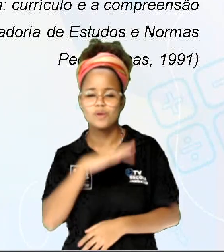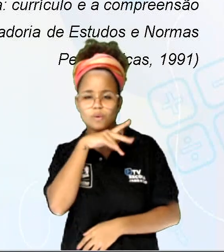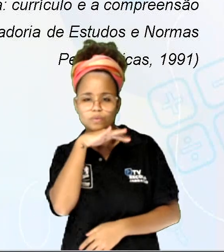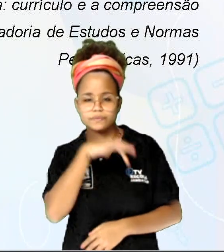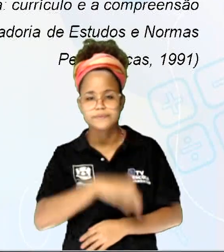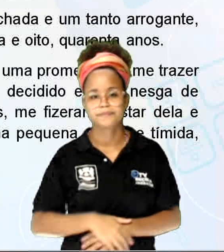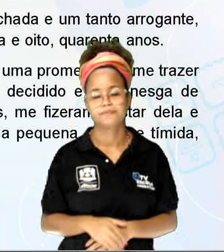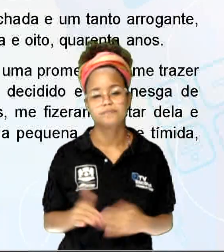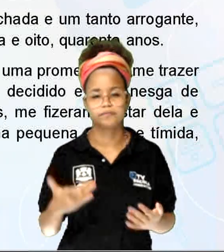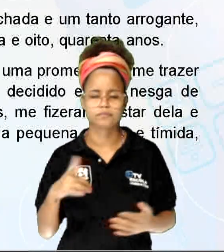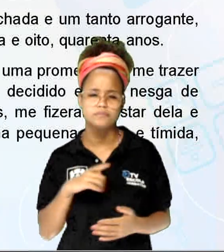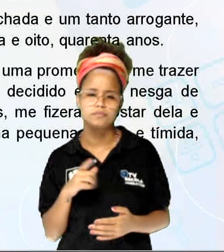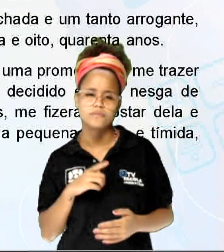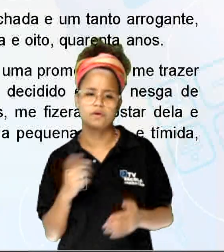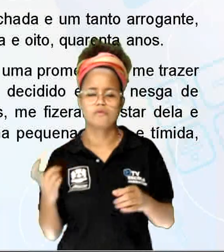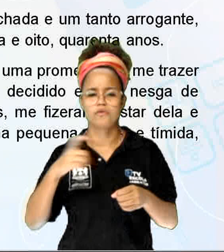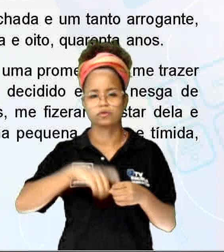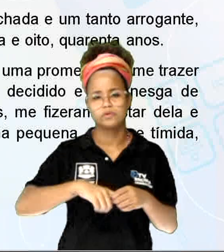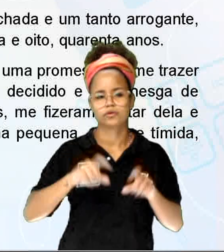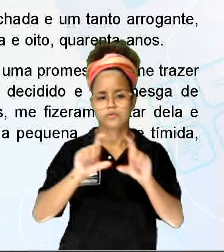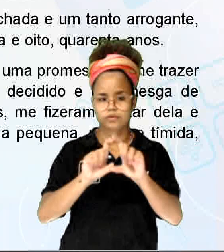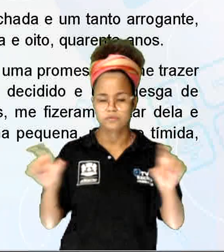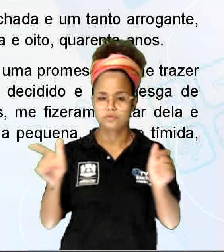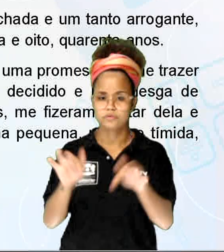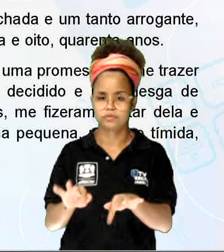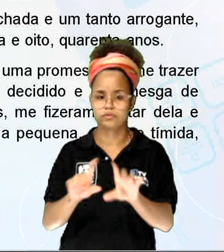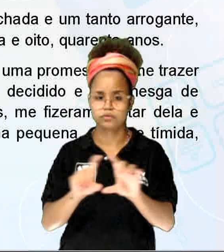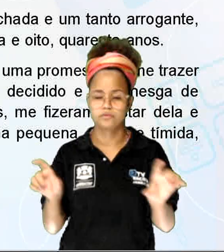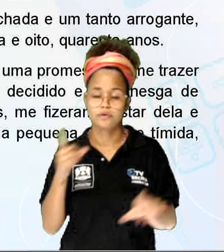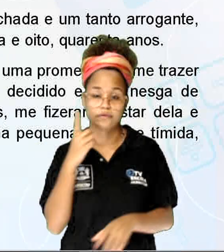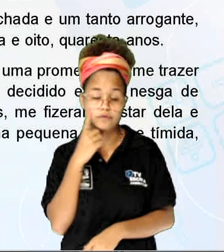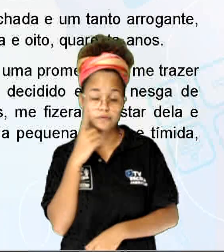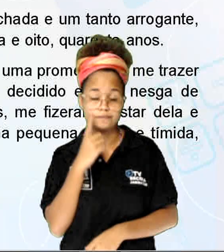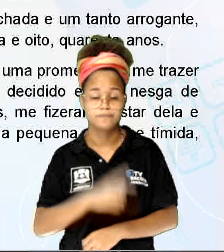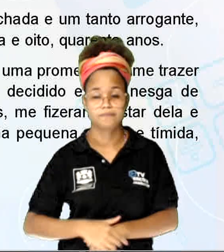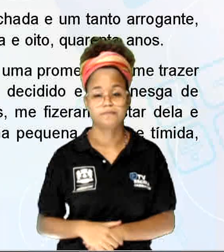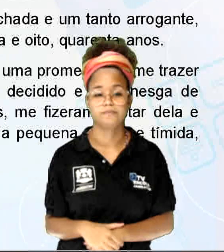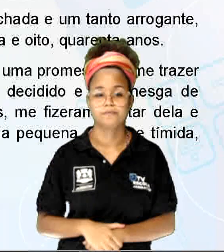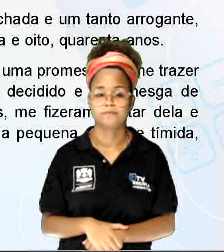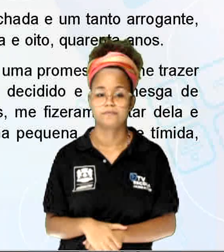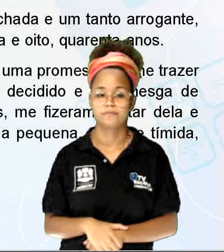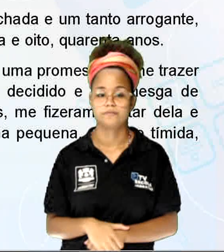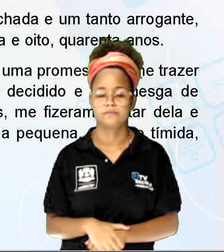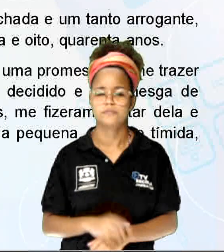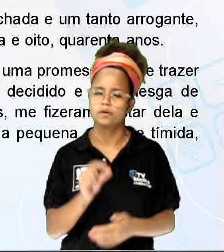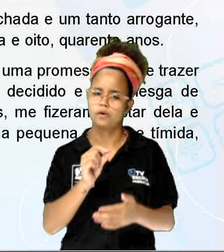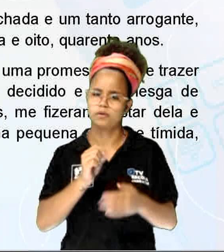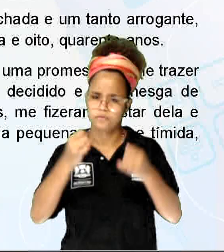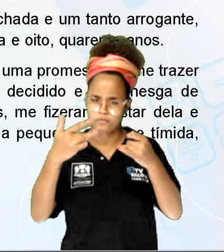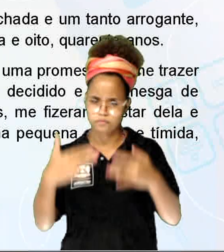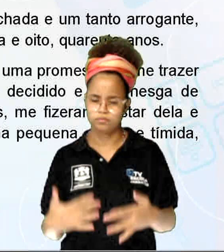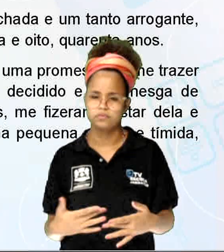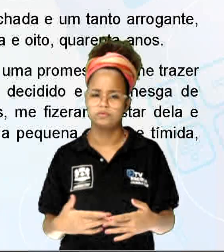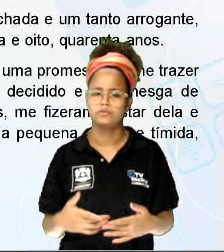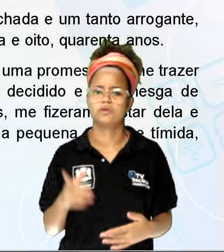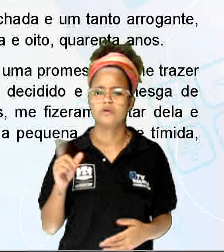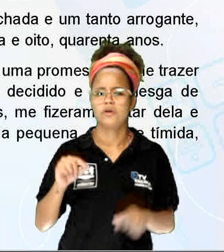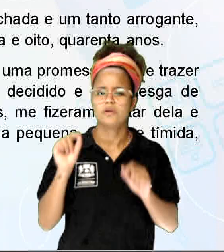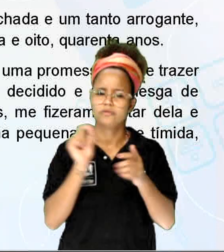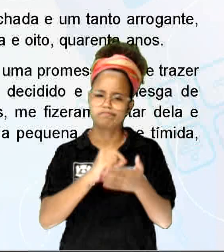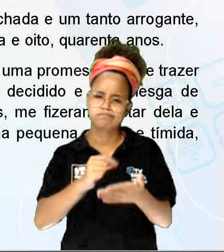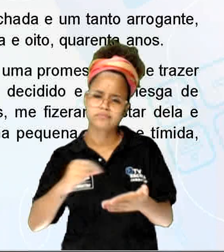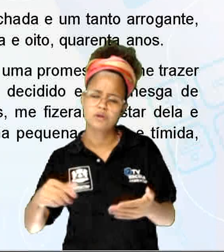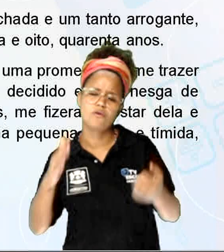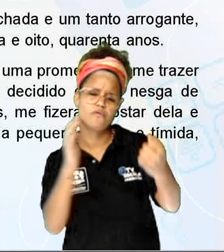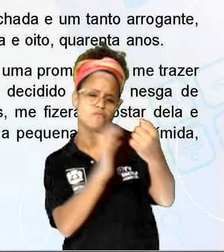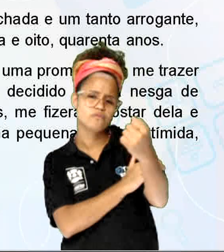gente vai voltar aqui para o finalzinho do primeiro parágrafo e vai ver ali, ó, ele vai descrevendo, né? Era um comentado mito de